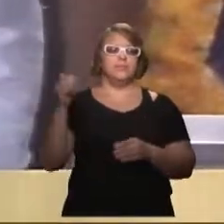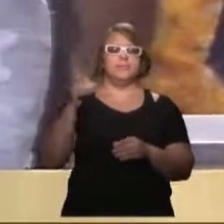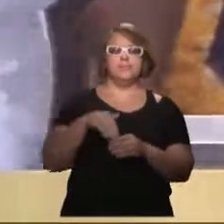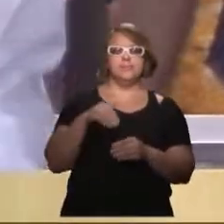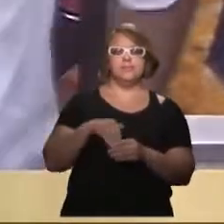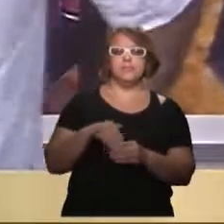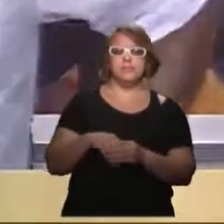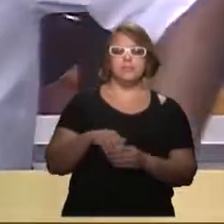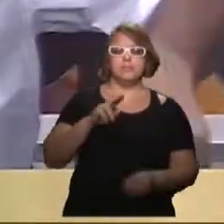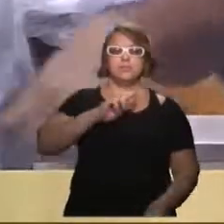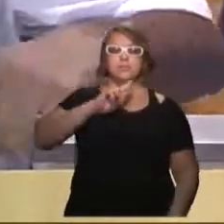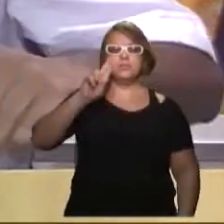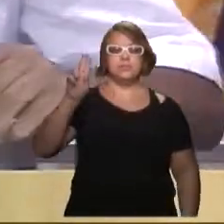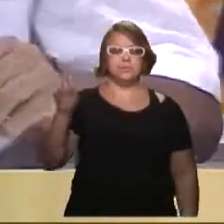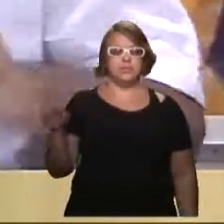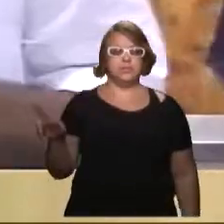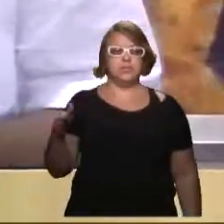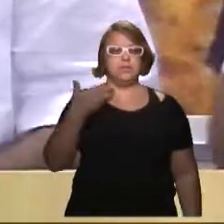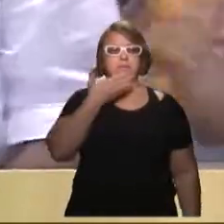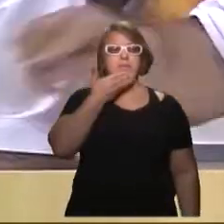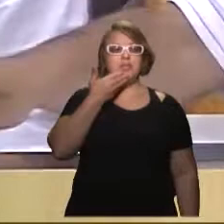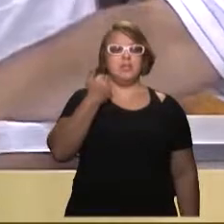presidente.